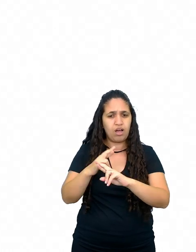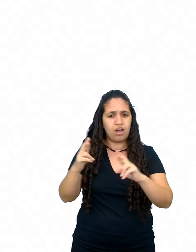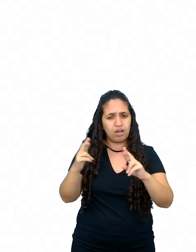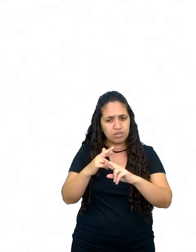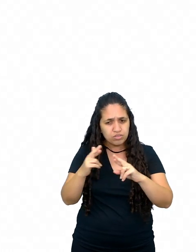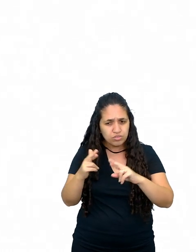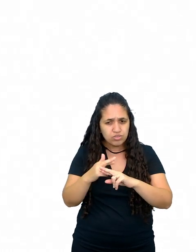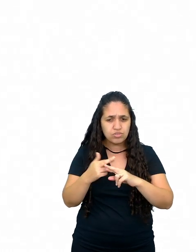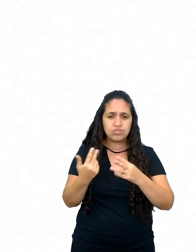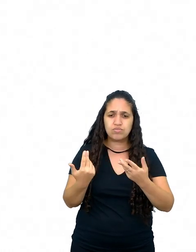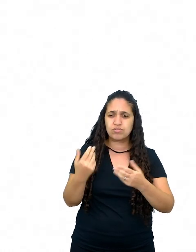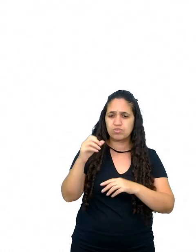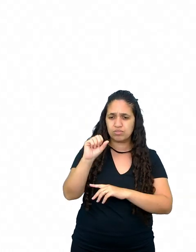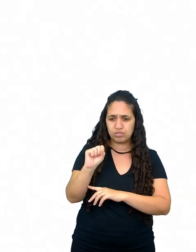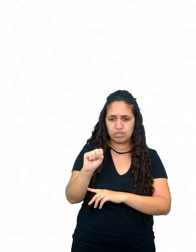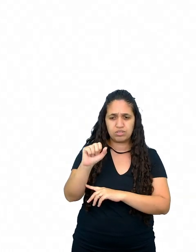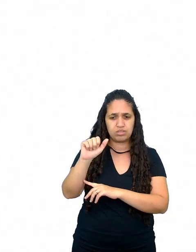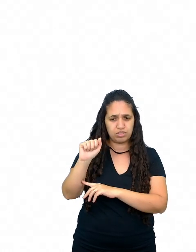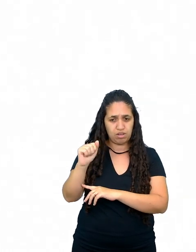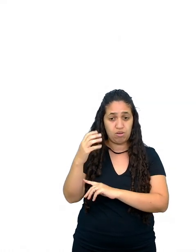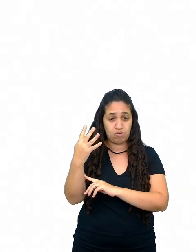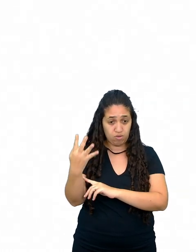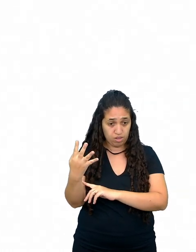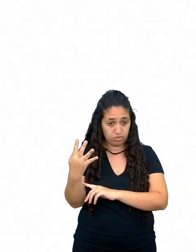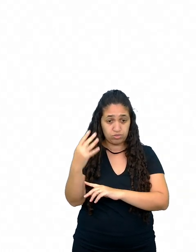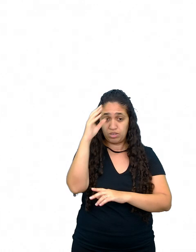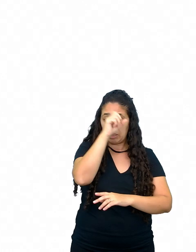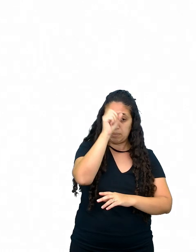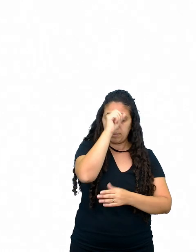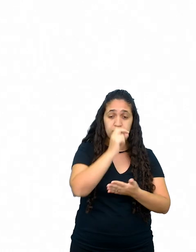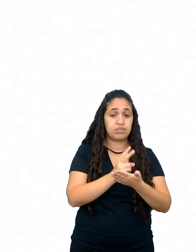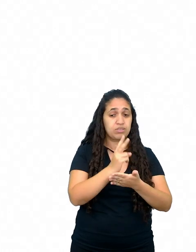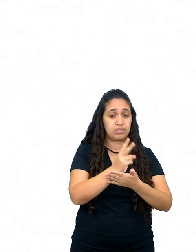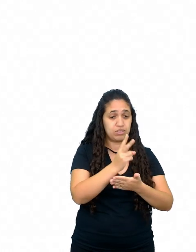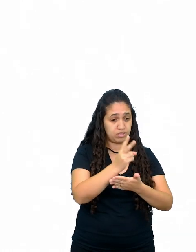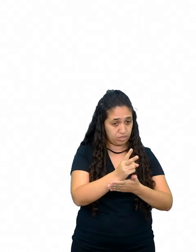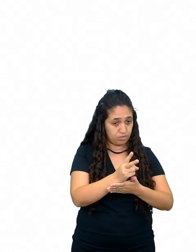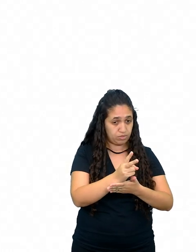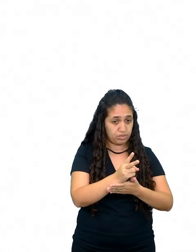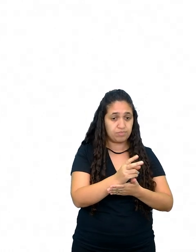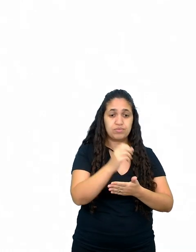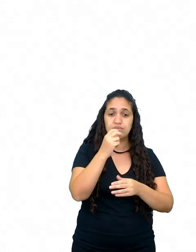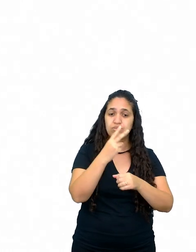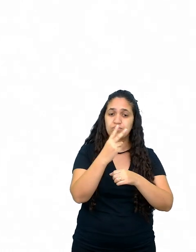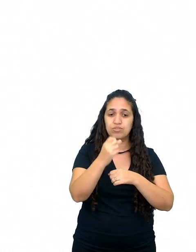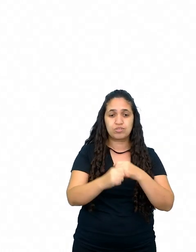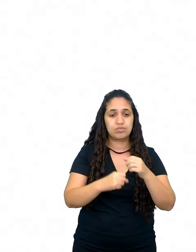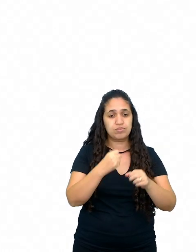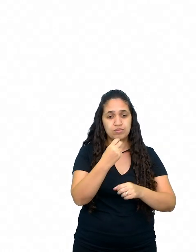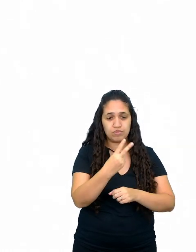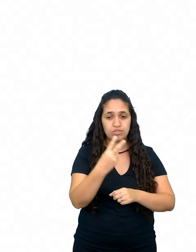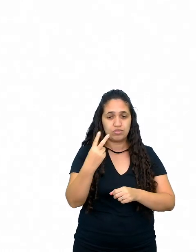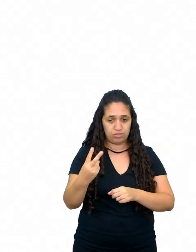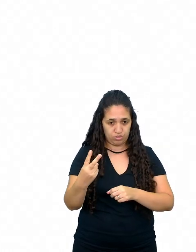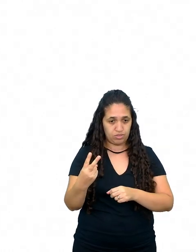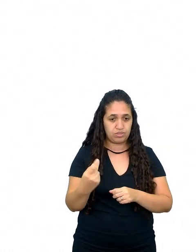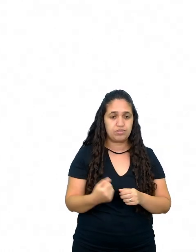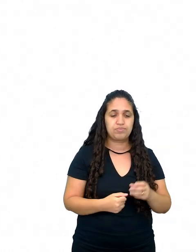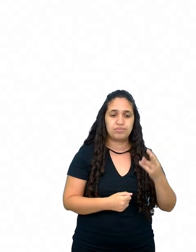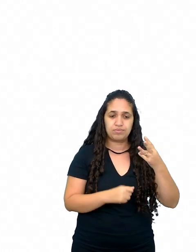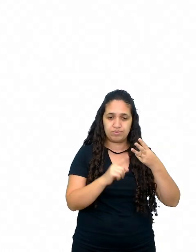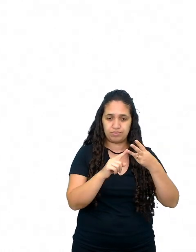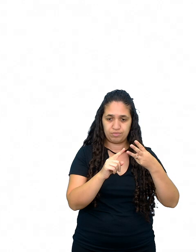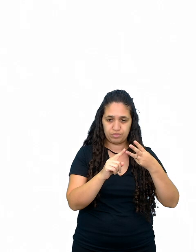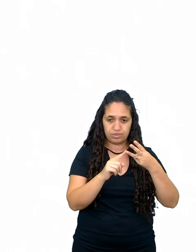às SA4 do volume 1, Aprender Sempre, 2022. Apresentar